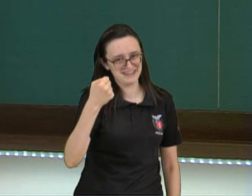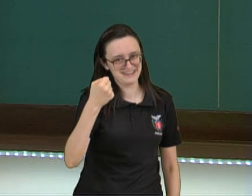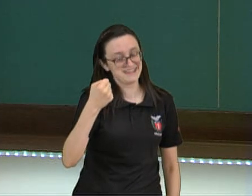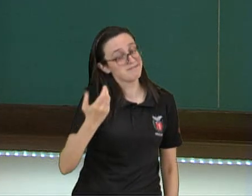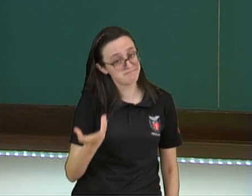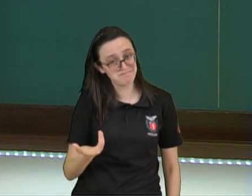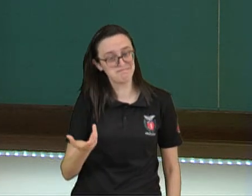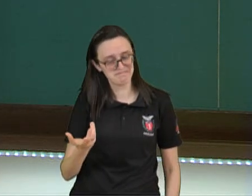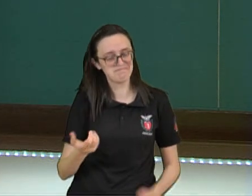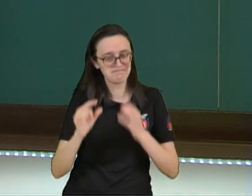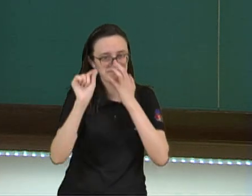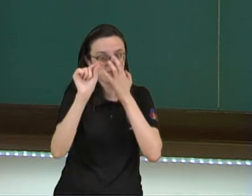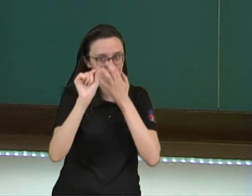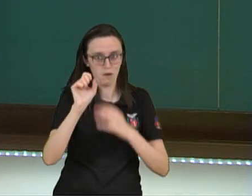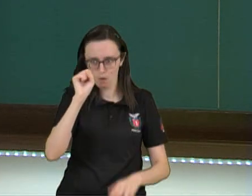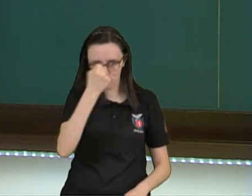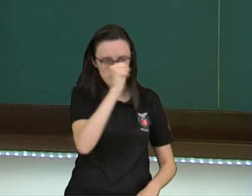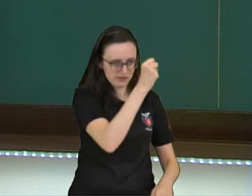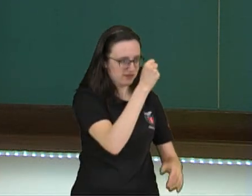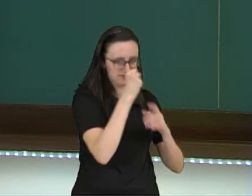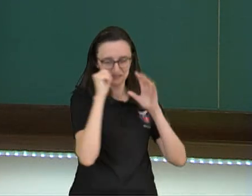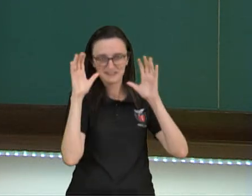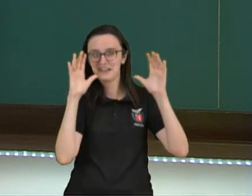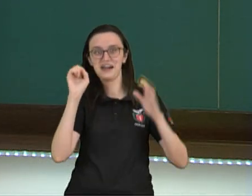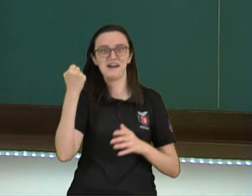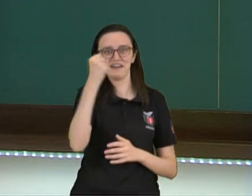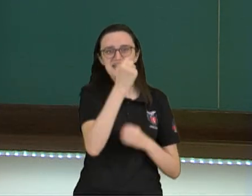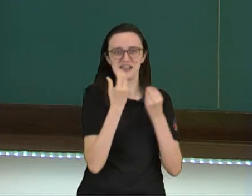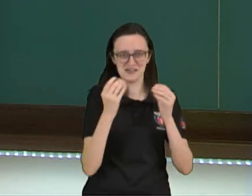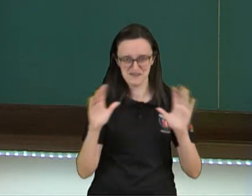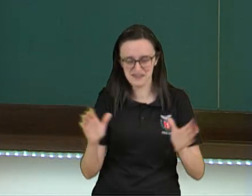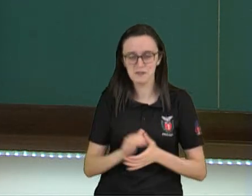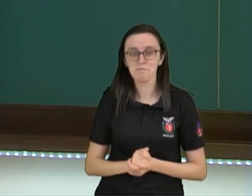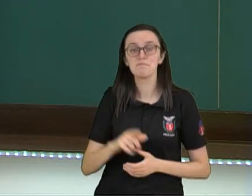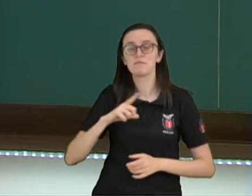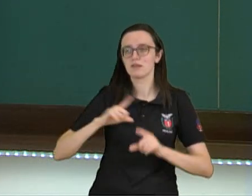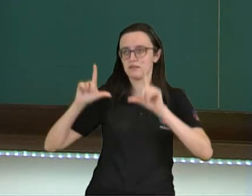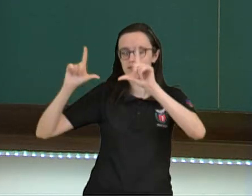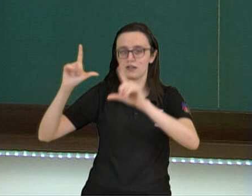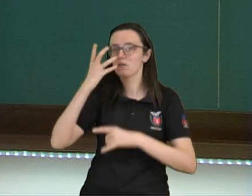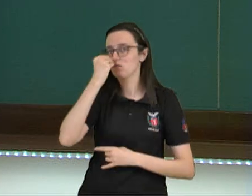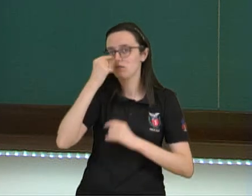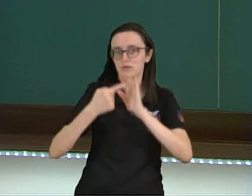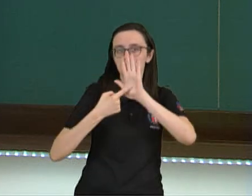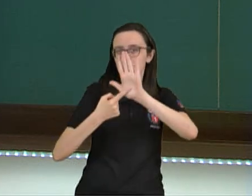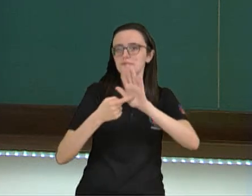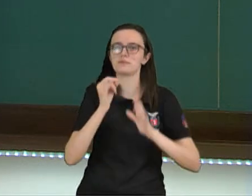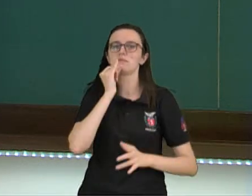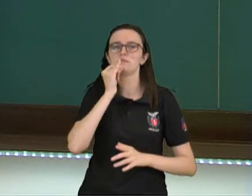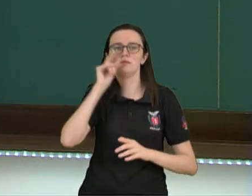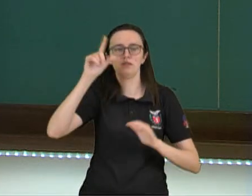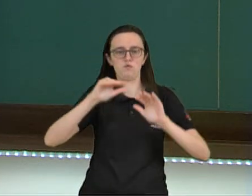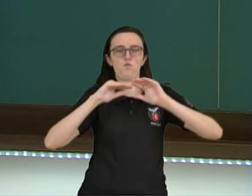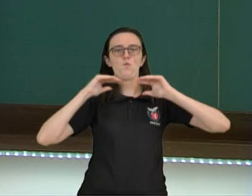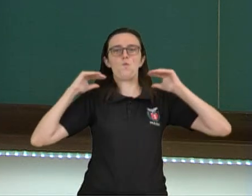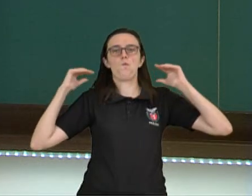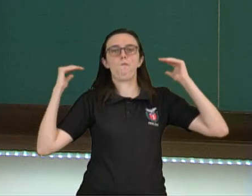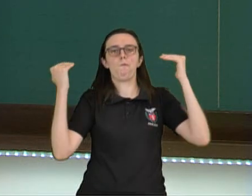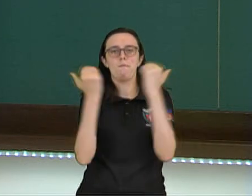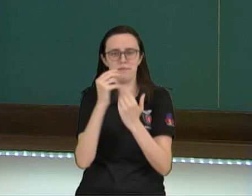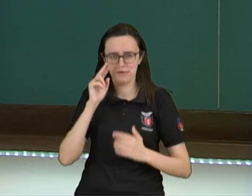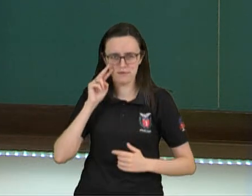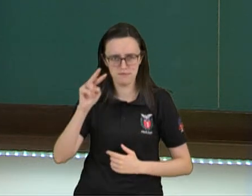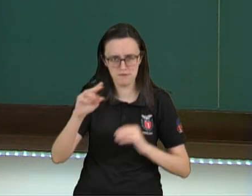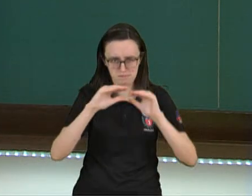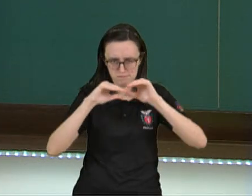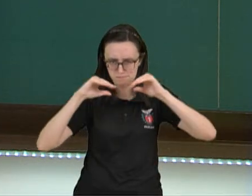2008. Pois é, haja 8 nessa situação aí, né? Aqui tem uma foto do exemplo lá do estádio Ninho que eles fizeram,